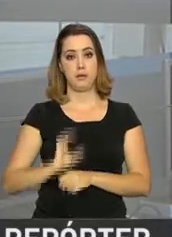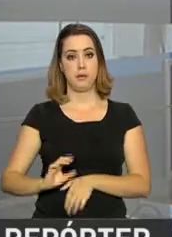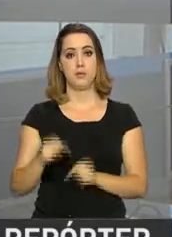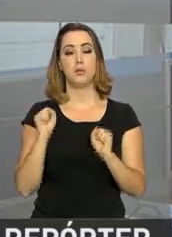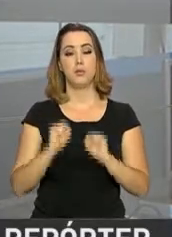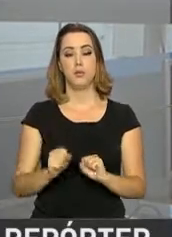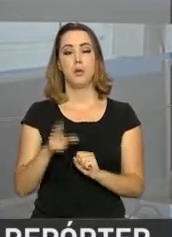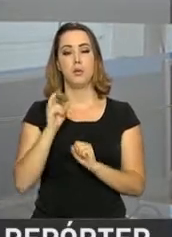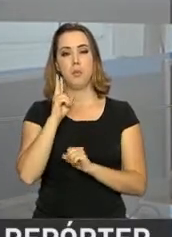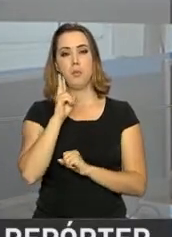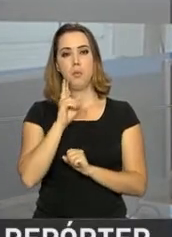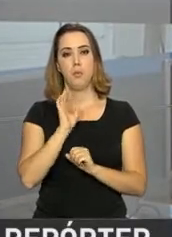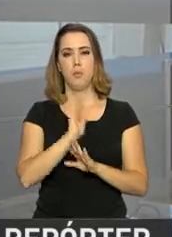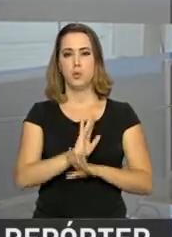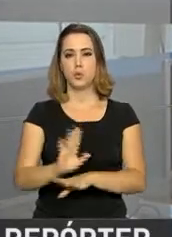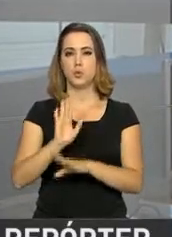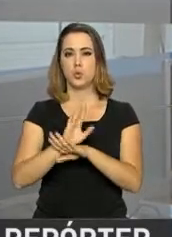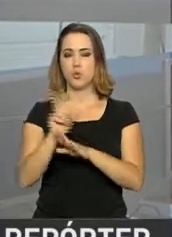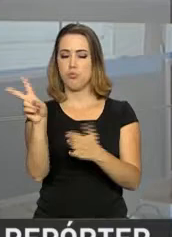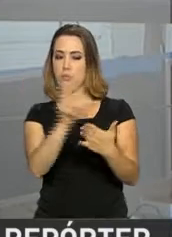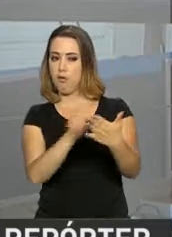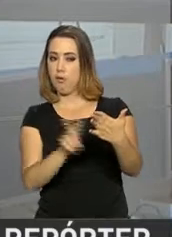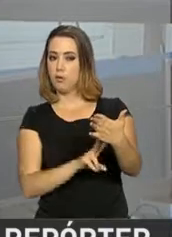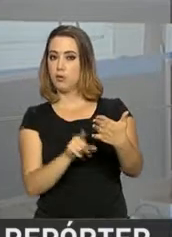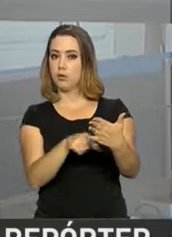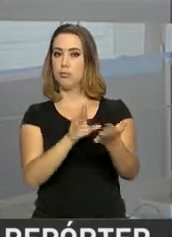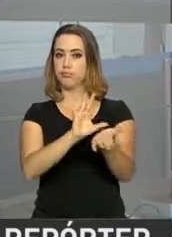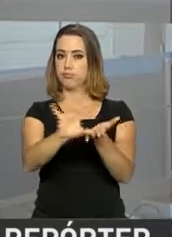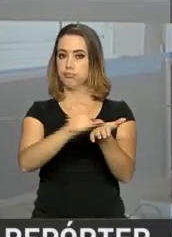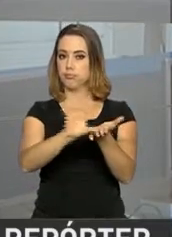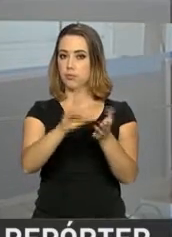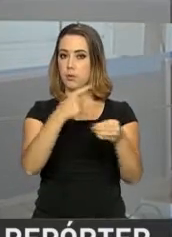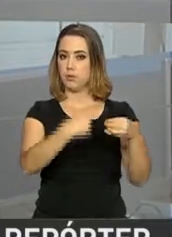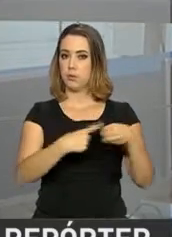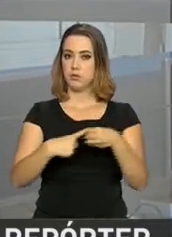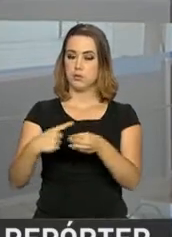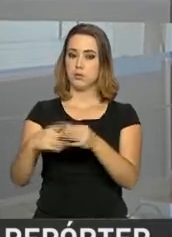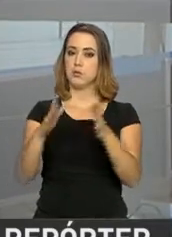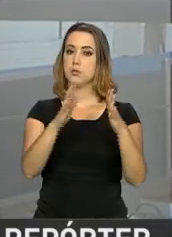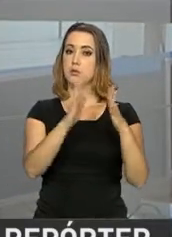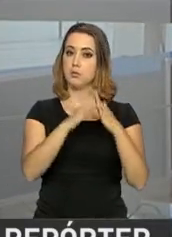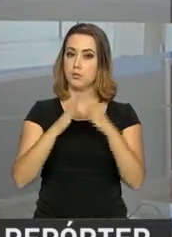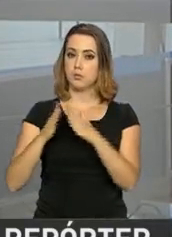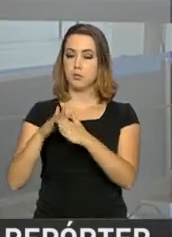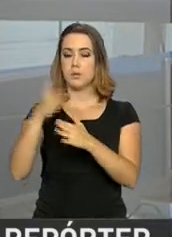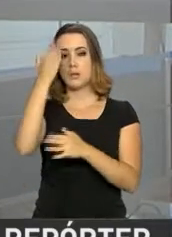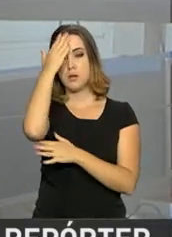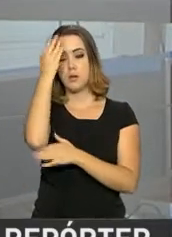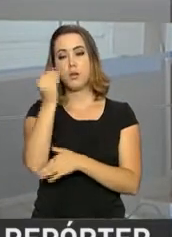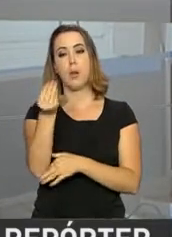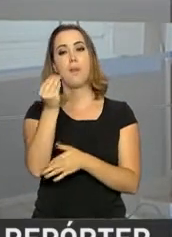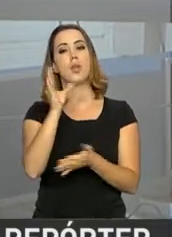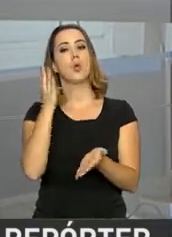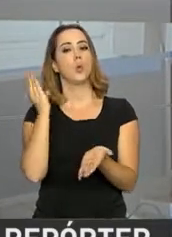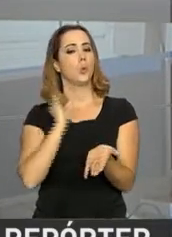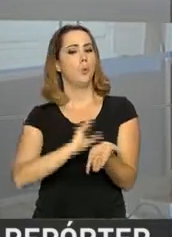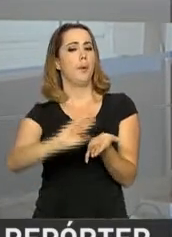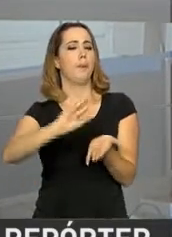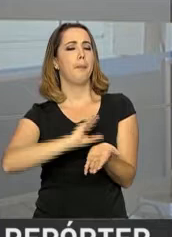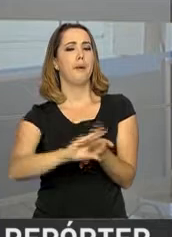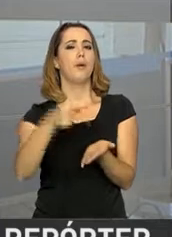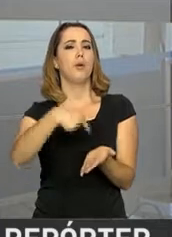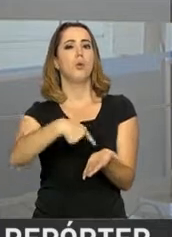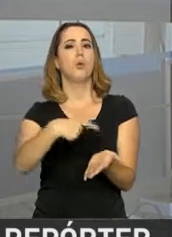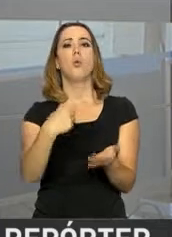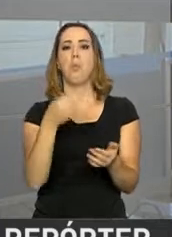tem outra forma de ajudar a fiscalizar os investimentos na cidade em que mora saber se os recursos estão bem aplicados e comparar os dados com os